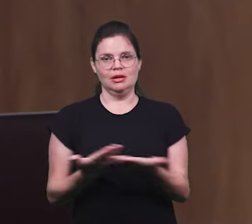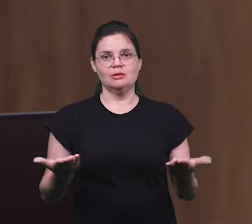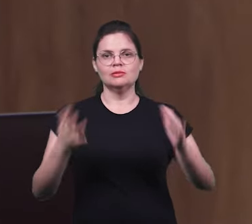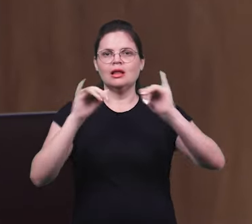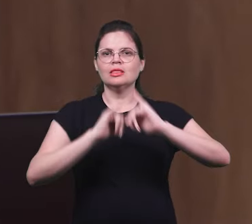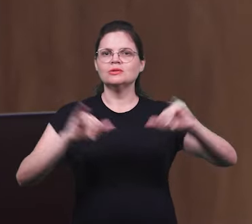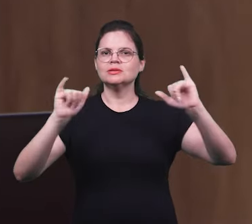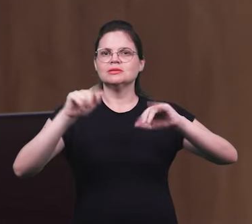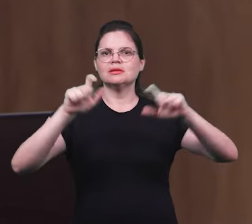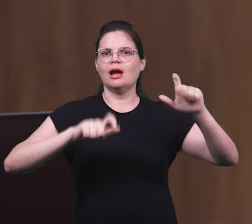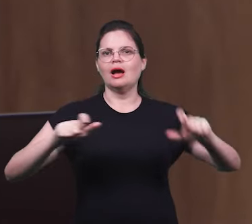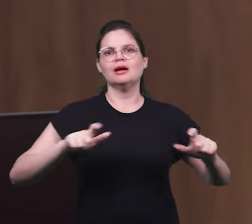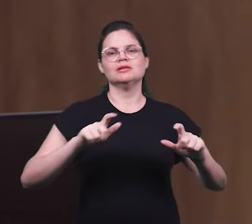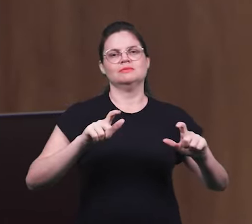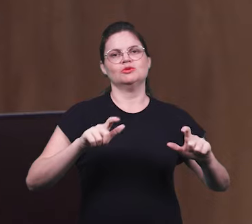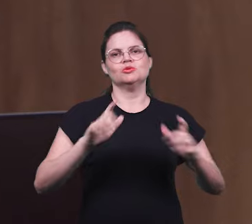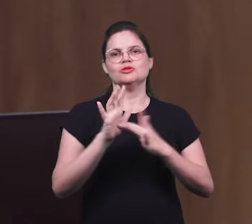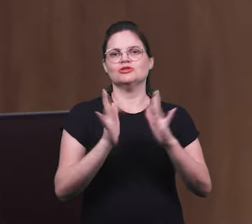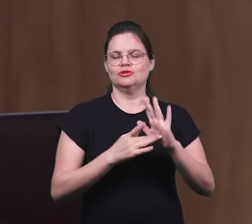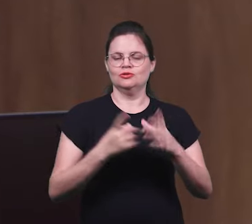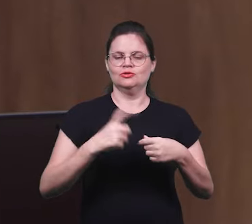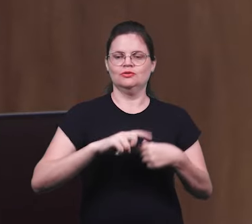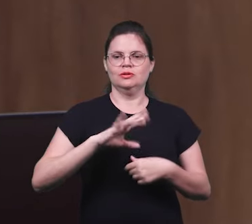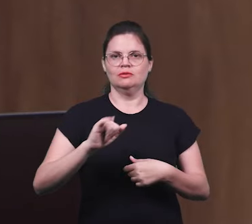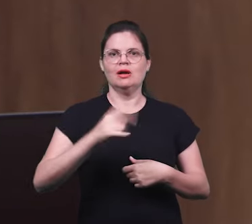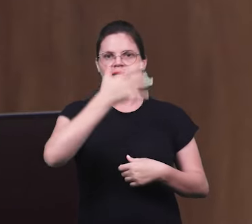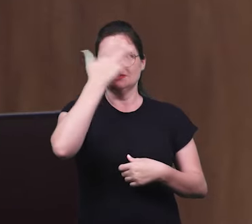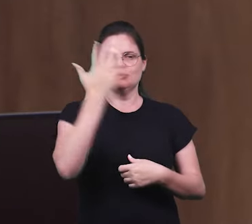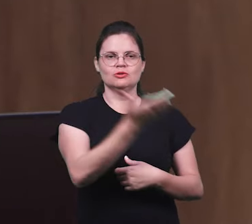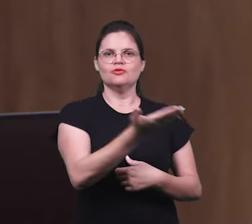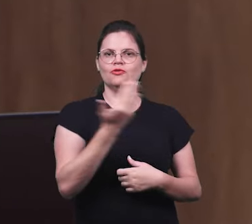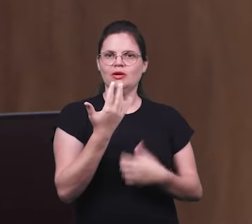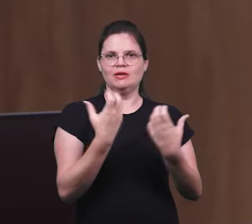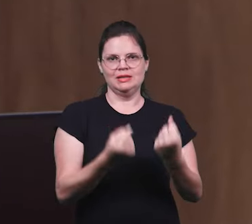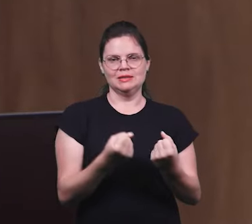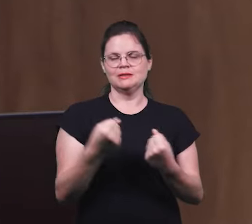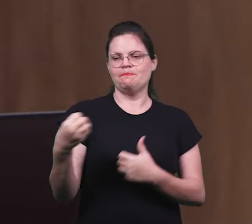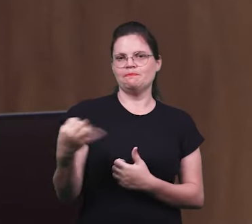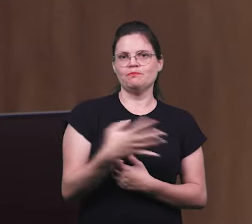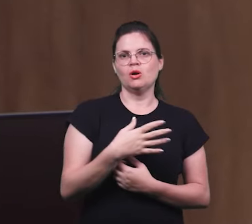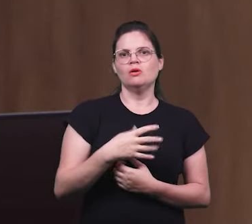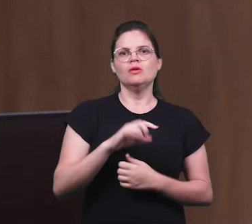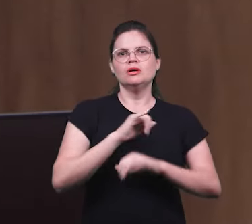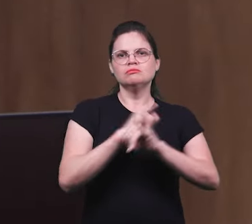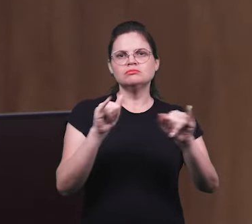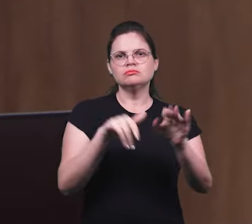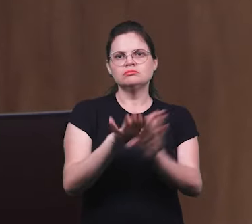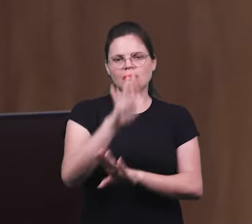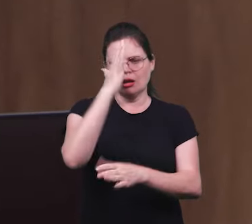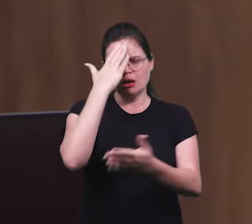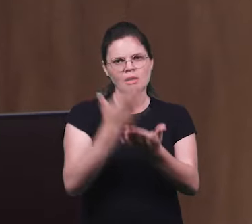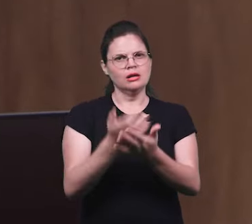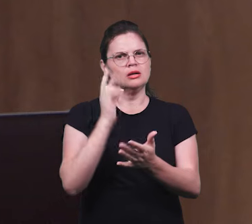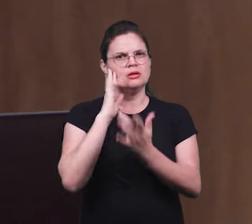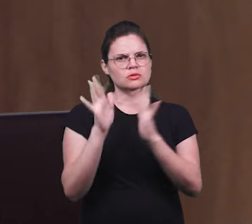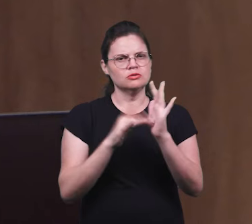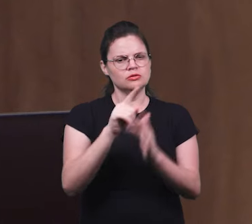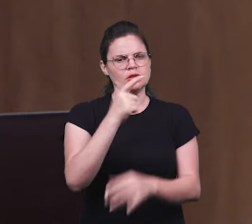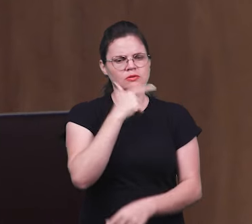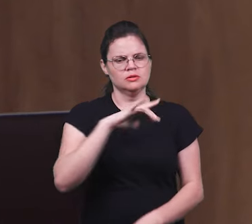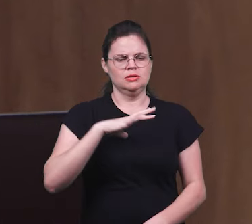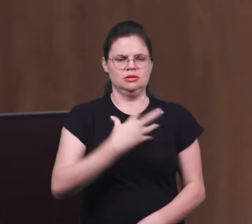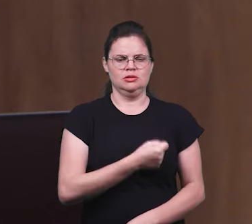Senhor, muitos vão chegar conforme o carcereiro chegou, e a palavra é a mesma. Crê no Senhor Jesus, e a salvação vai vir para você